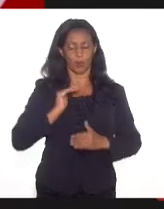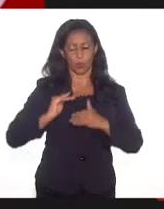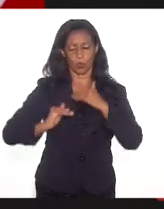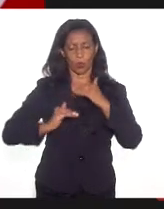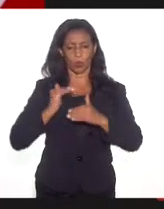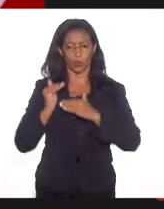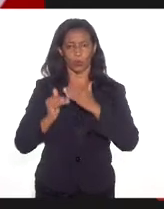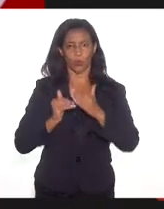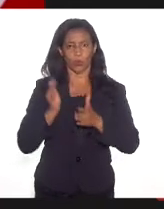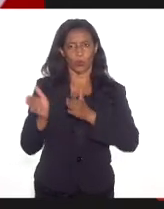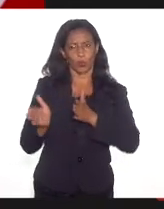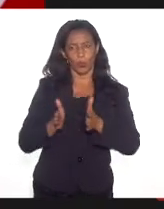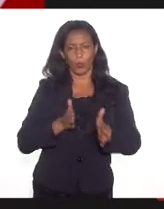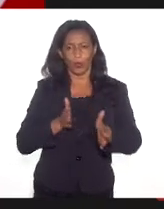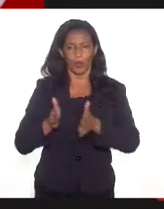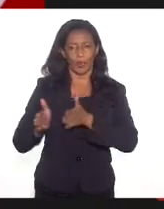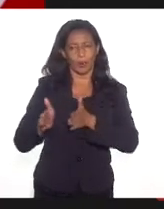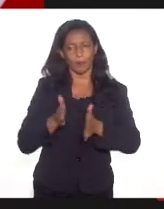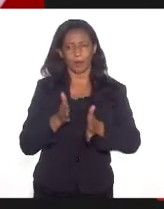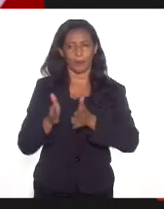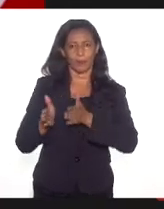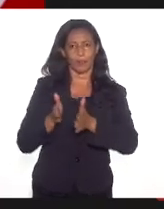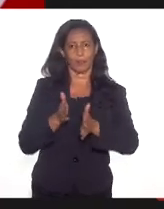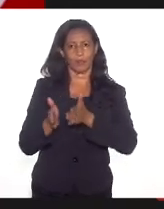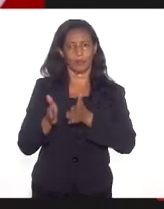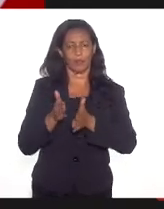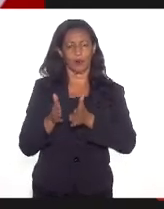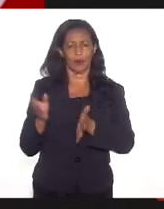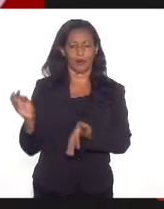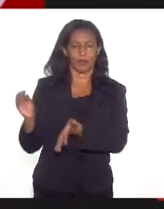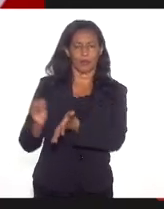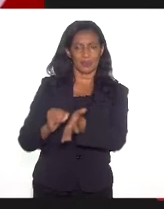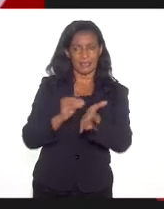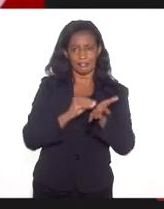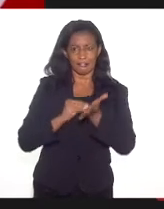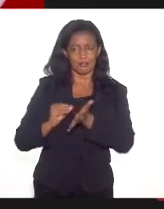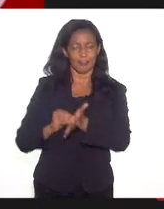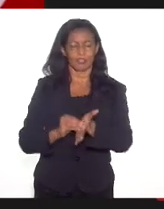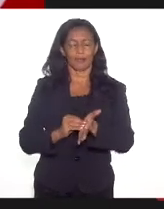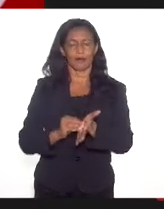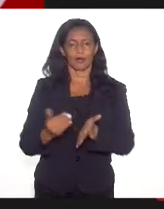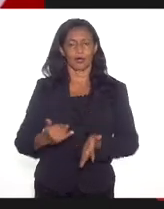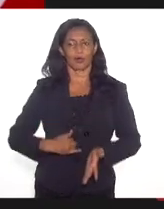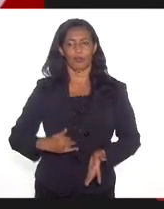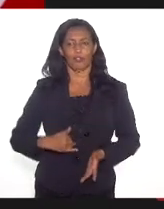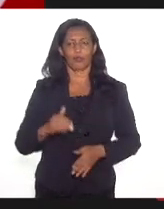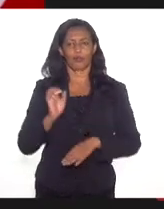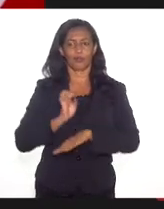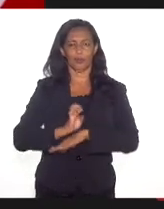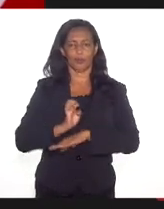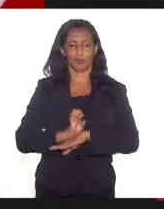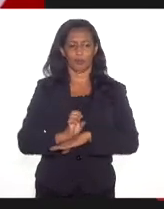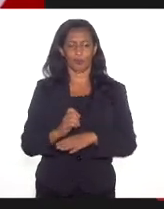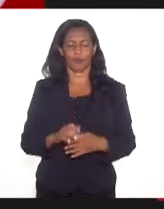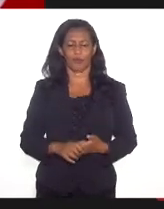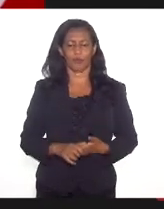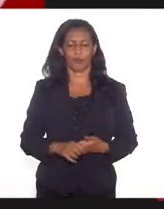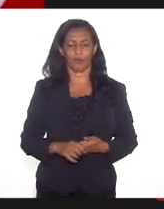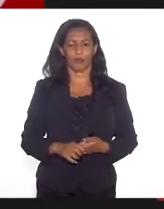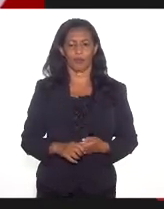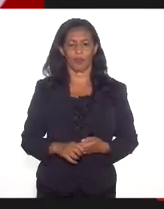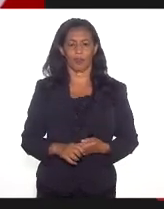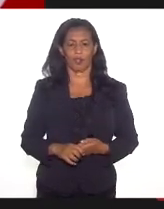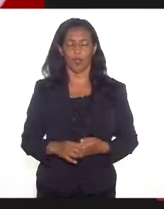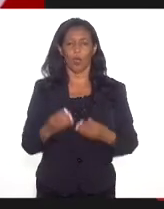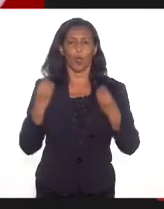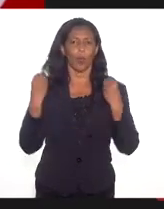alternativas de saída aí desse desabastecimento e da fome que temos aqui no estado né queria trazer os elementos né de como é que